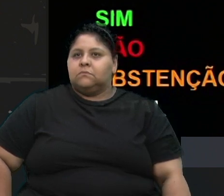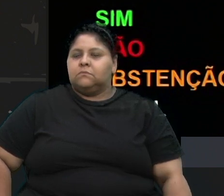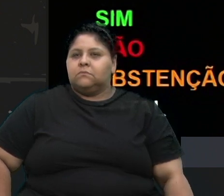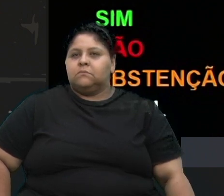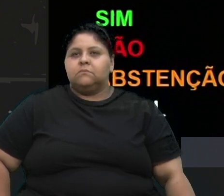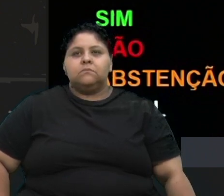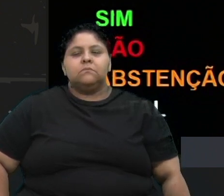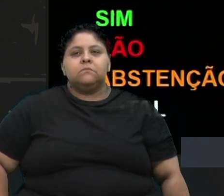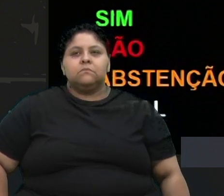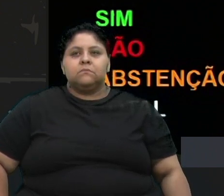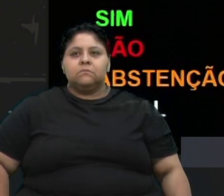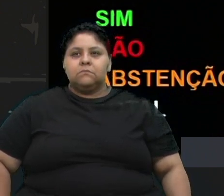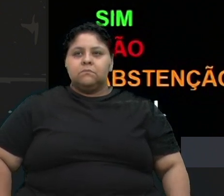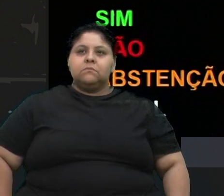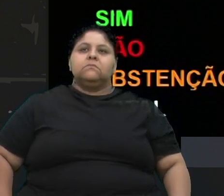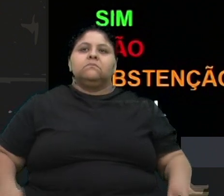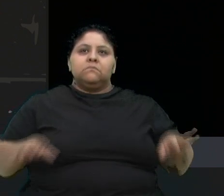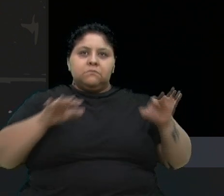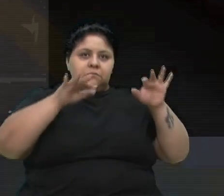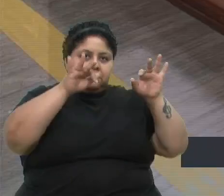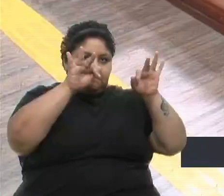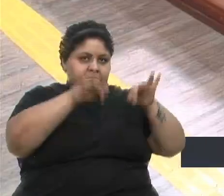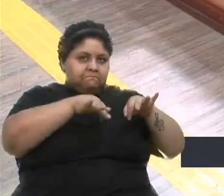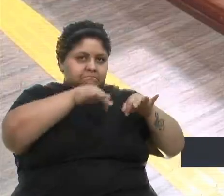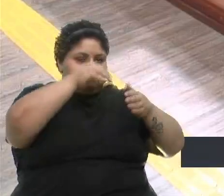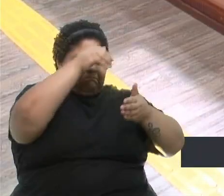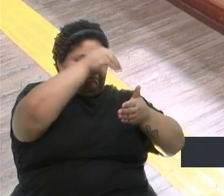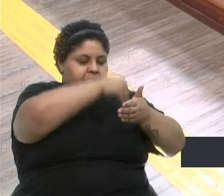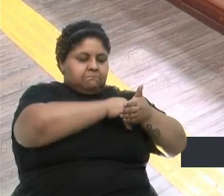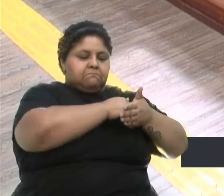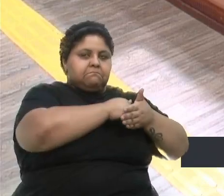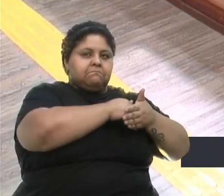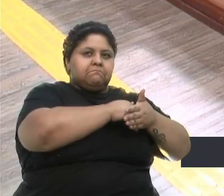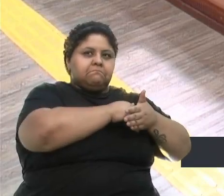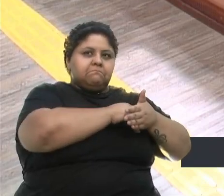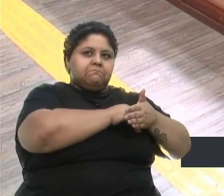Encerrado o registro dos votos, encerrada a votação. Projeto de lei